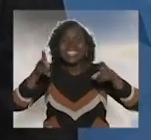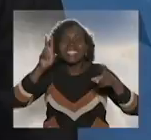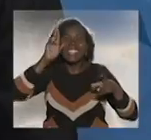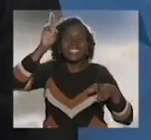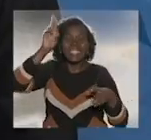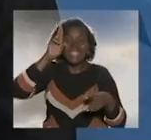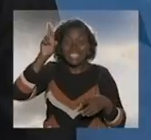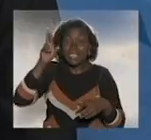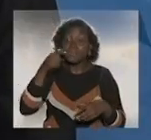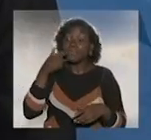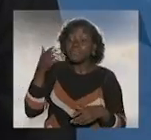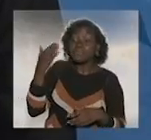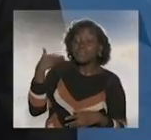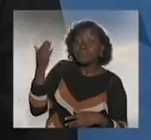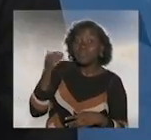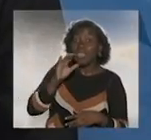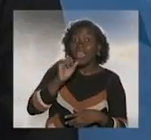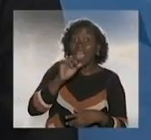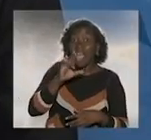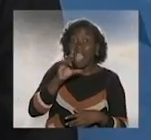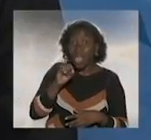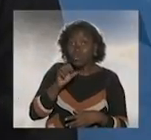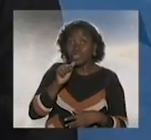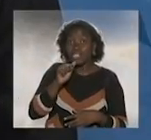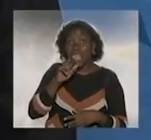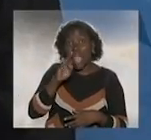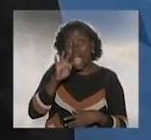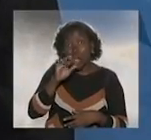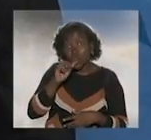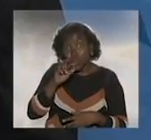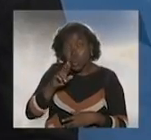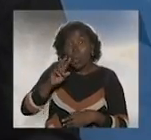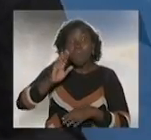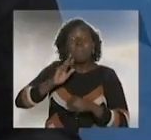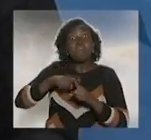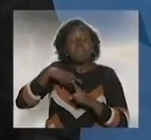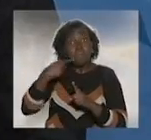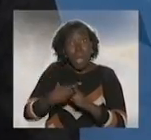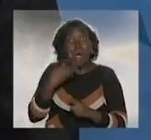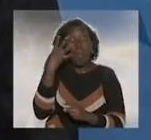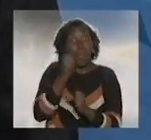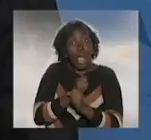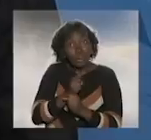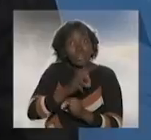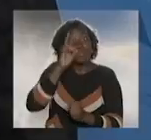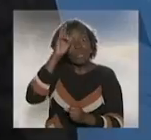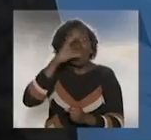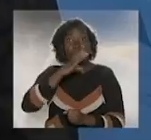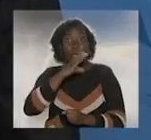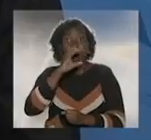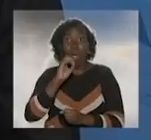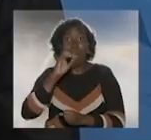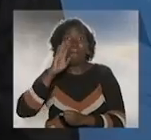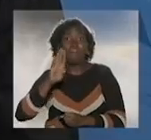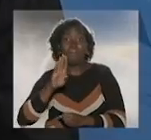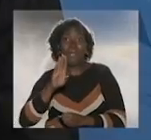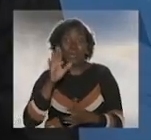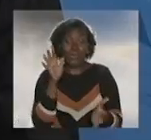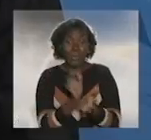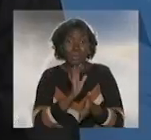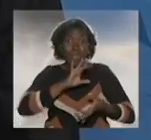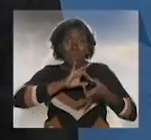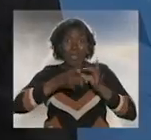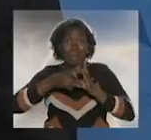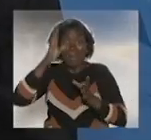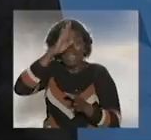dirigentes. Recentemente, Carlos Arthur Nussmann foi reeleito para mais 4 anos em mandato como presidente do COB, o Comitê Olímpico